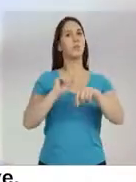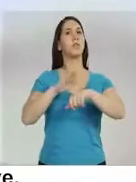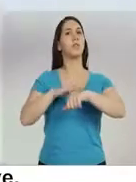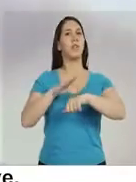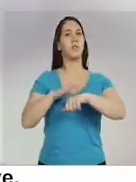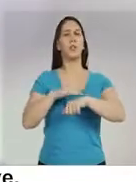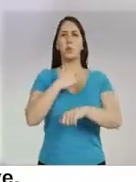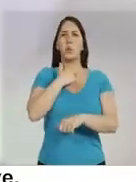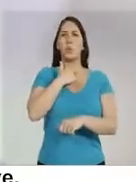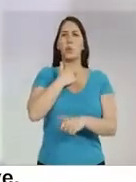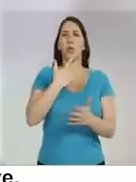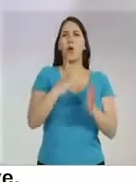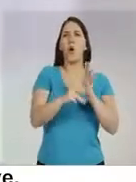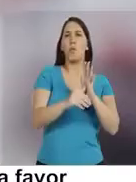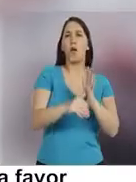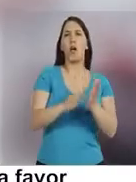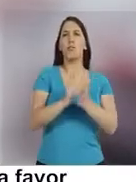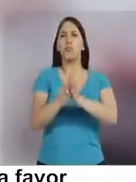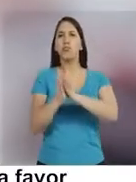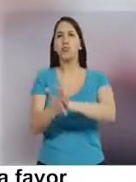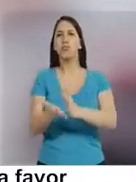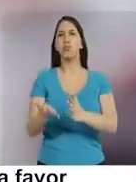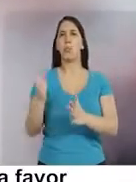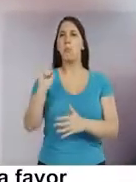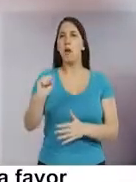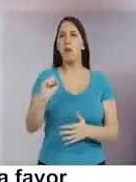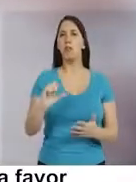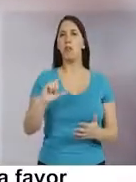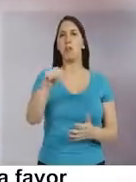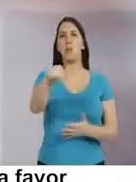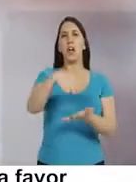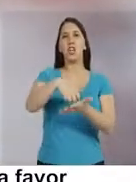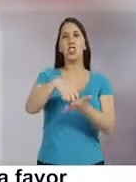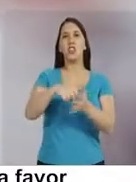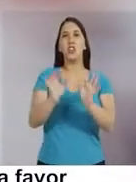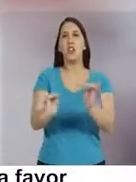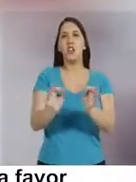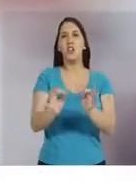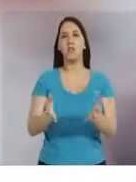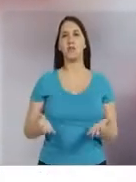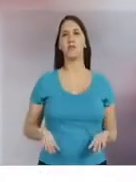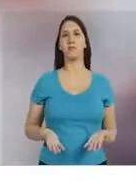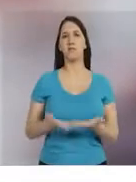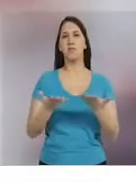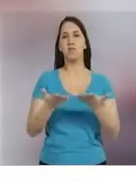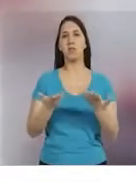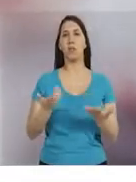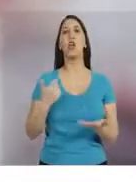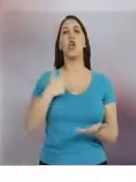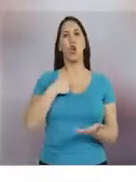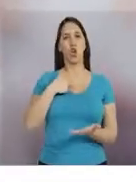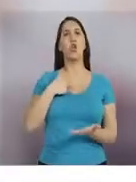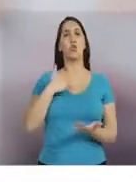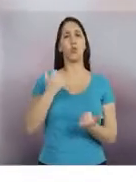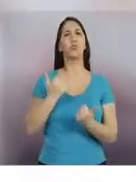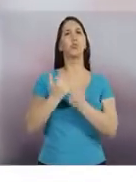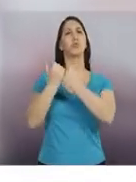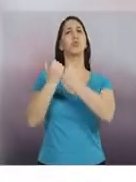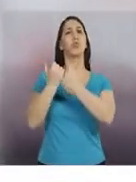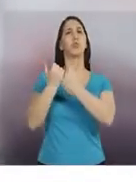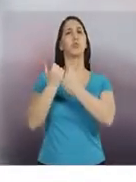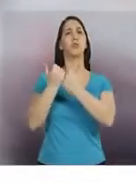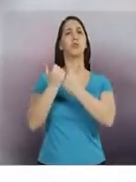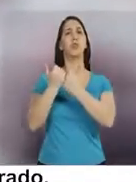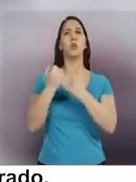e matar e ter punição leve. Quanto à redução da maioridade penal, eu sou a favor. Porque o jovem com 16 anos, ele pode escolher